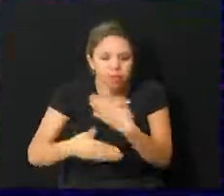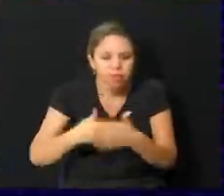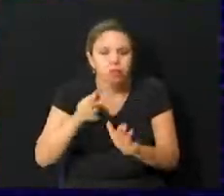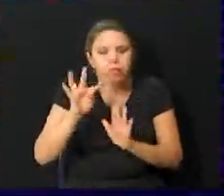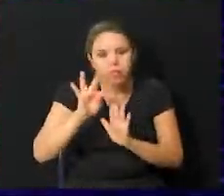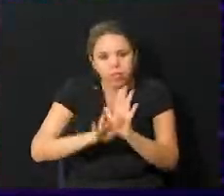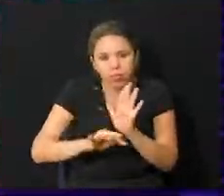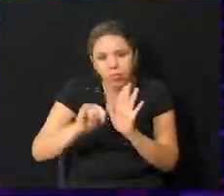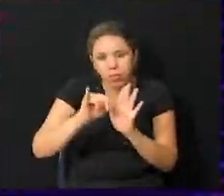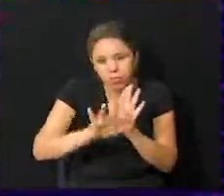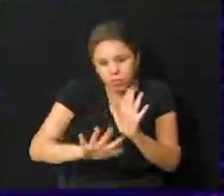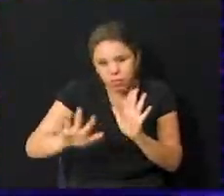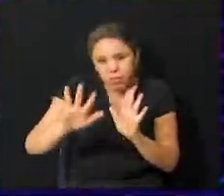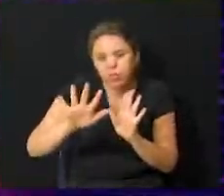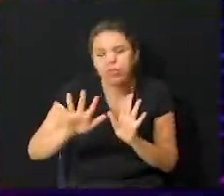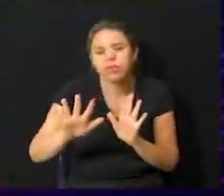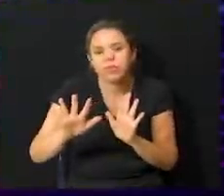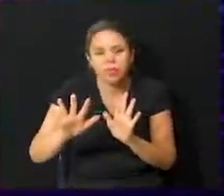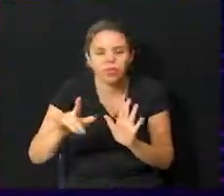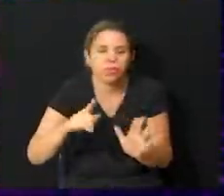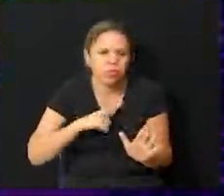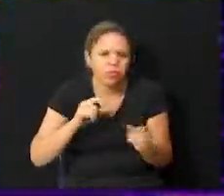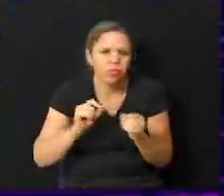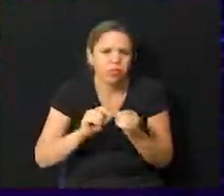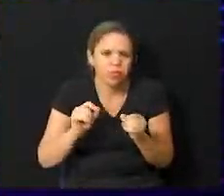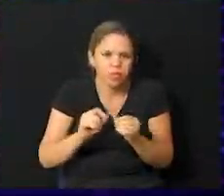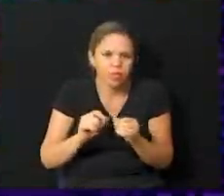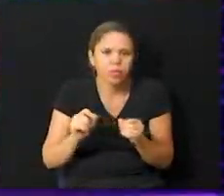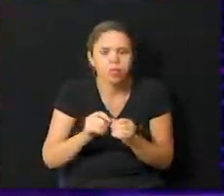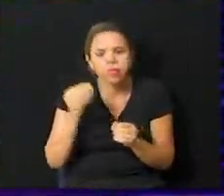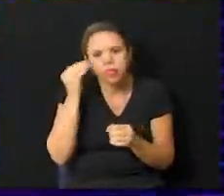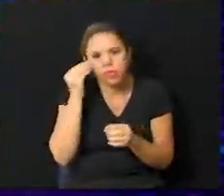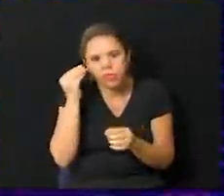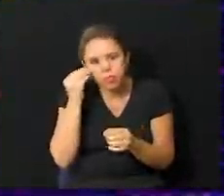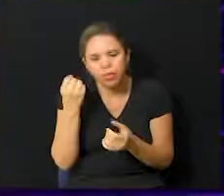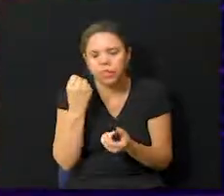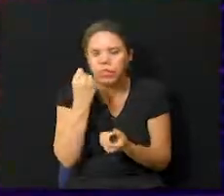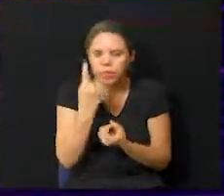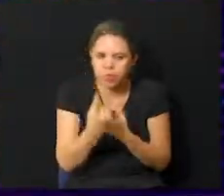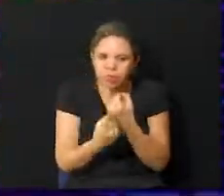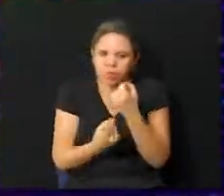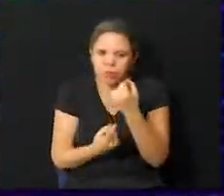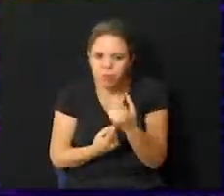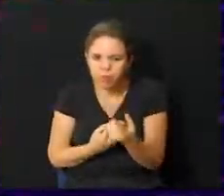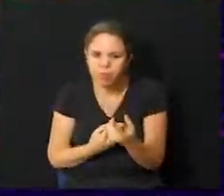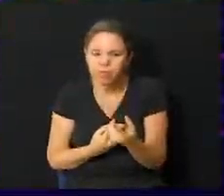entre texto e imagem, né? Eu tenho feito alguns experimentos, tenho feito